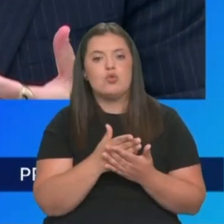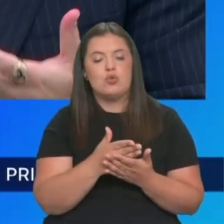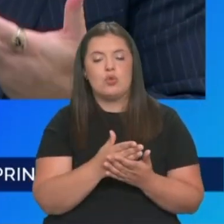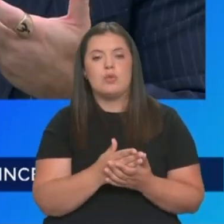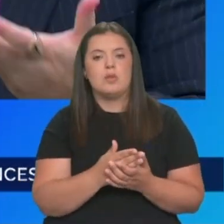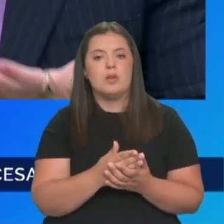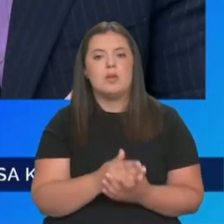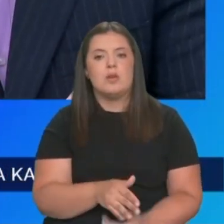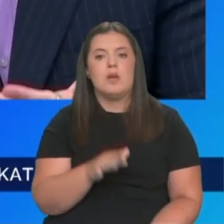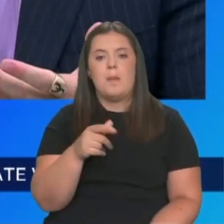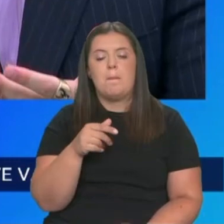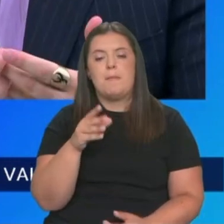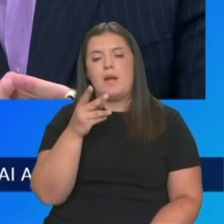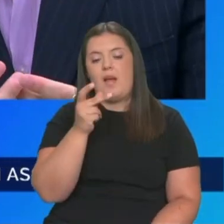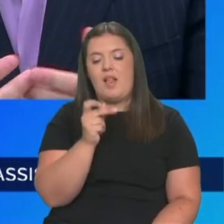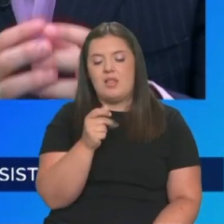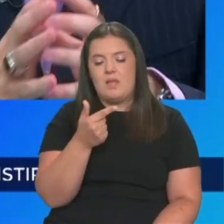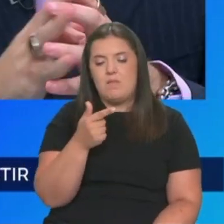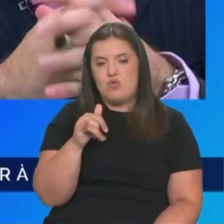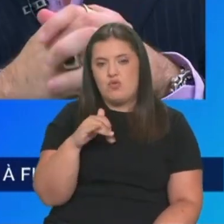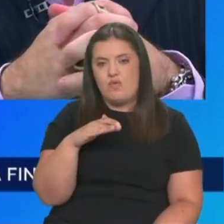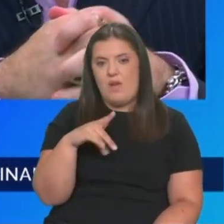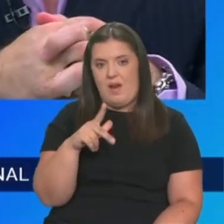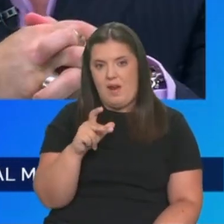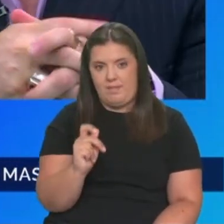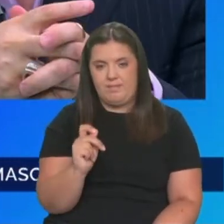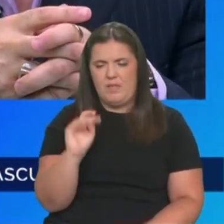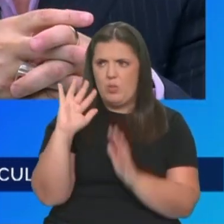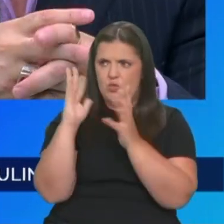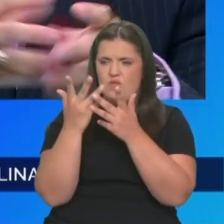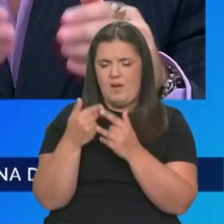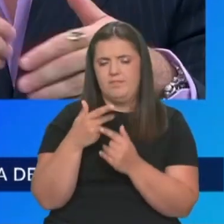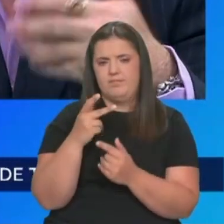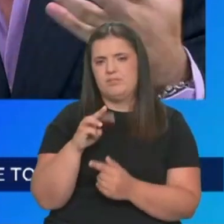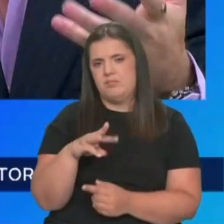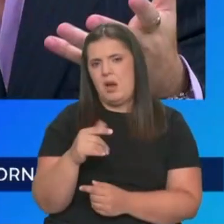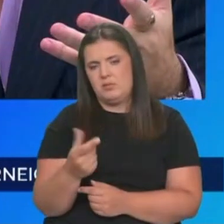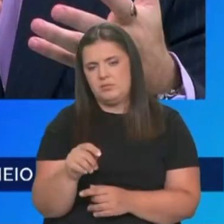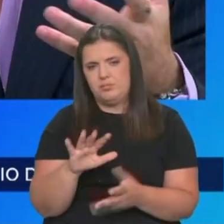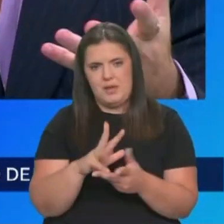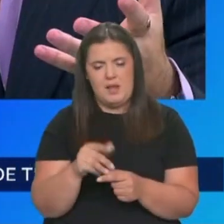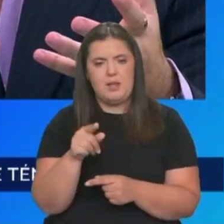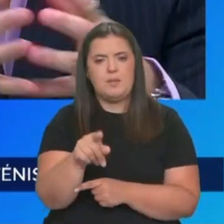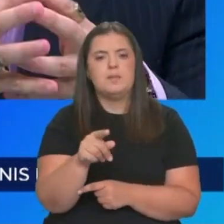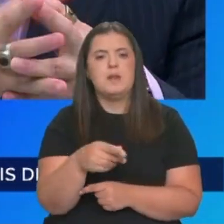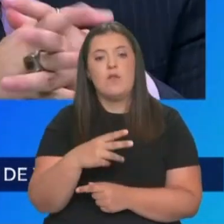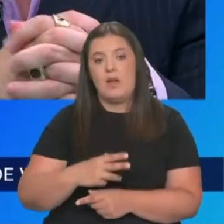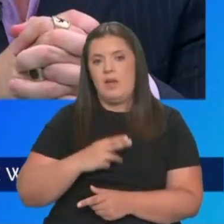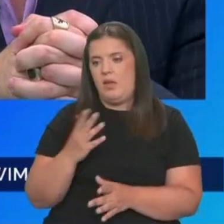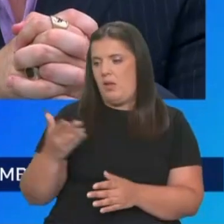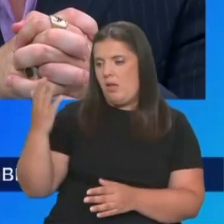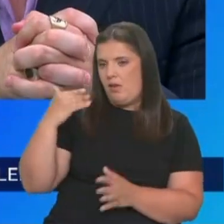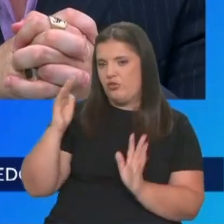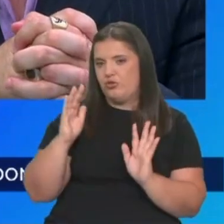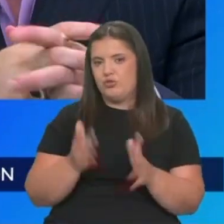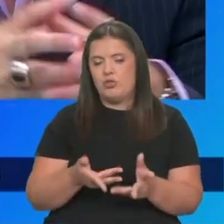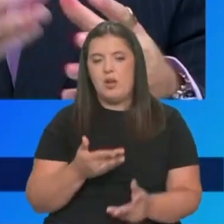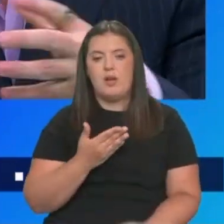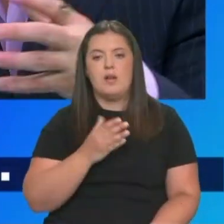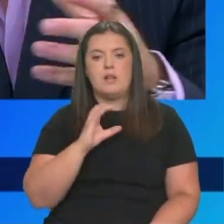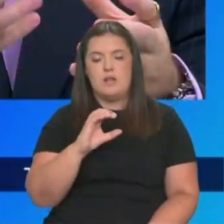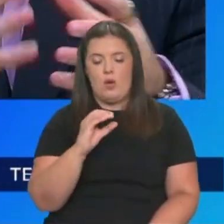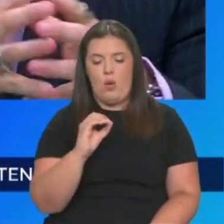na atmosfera de Marte. Uma atmosfera que em tempo já foi muito mais rica em dióxido de